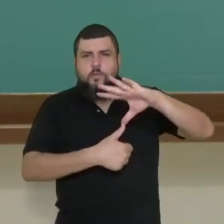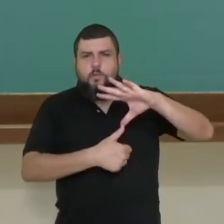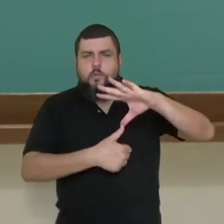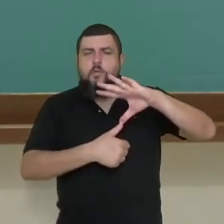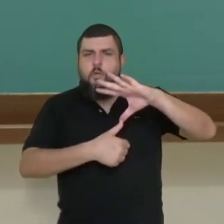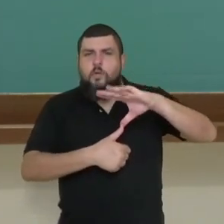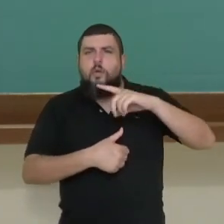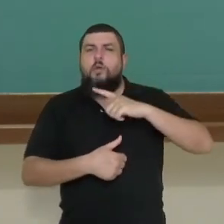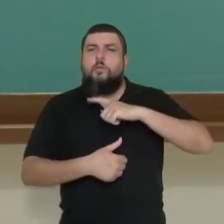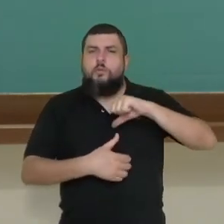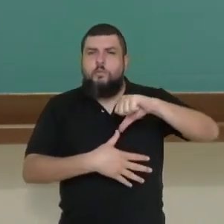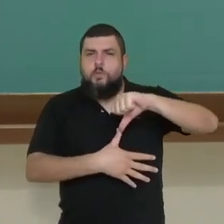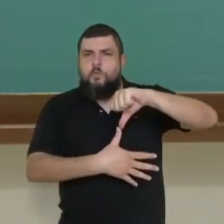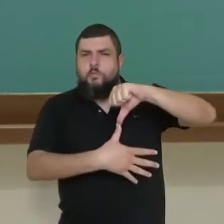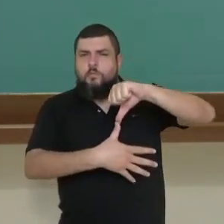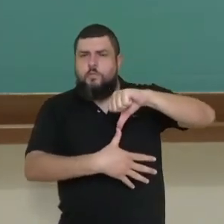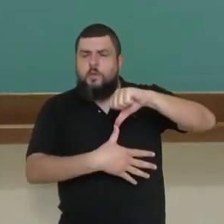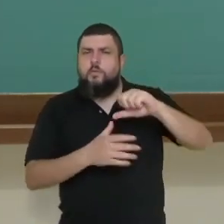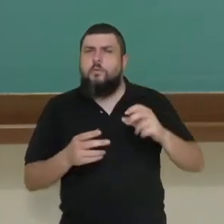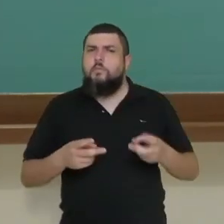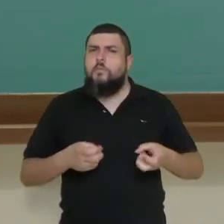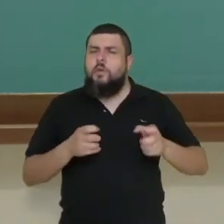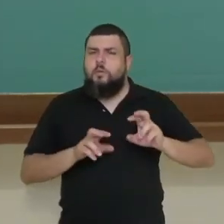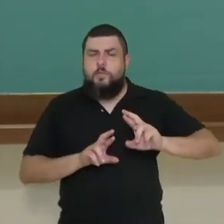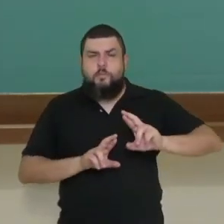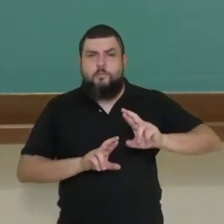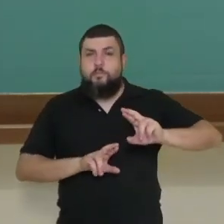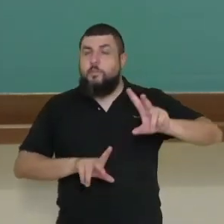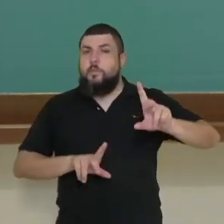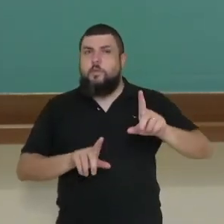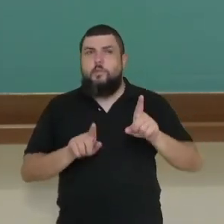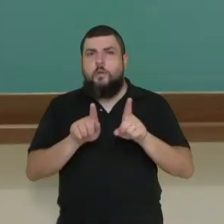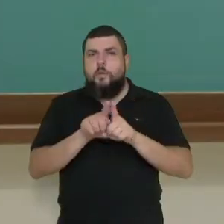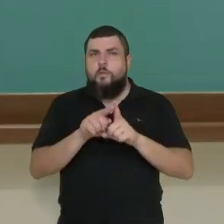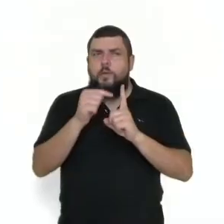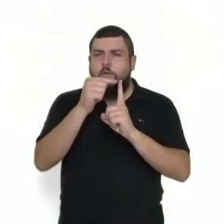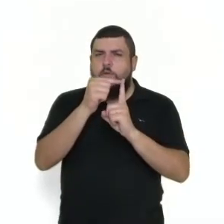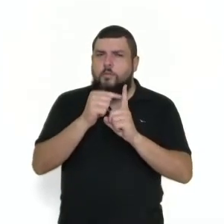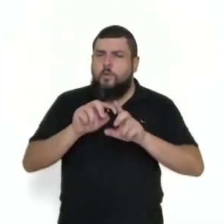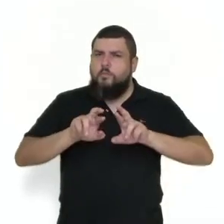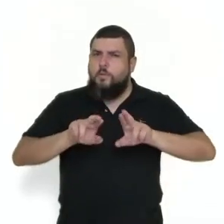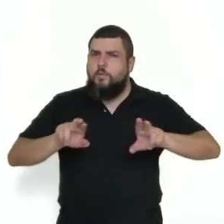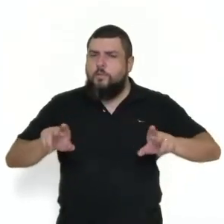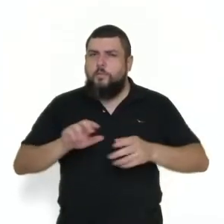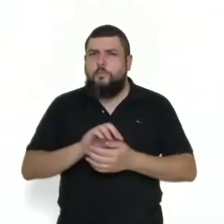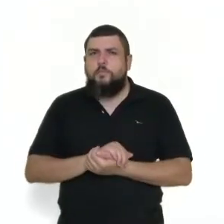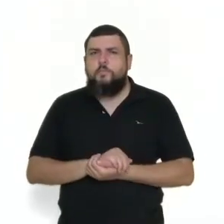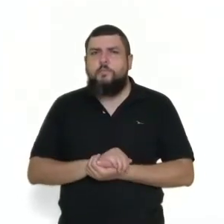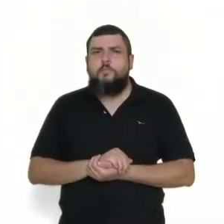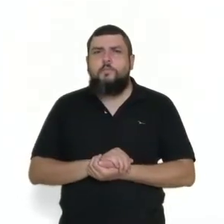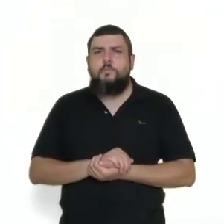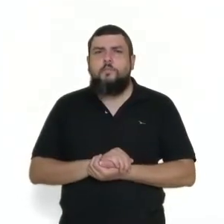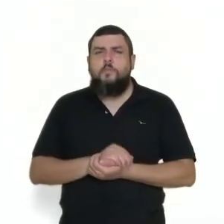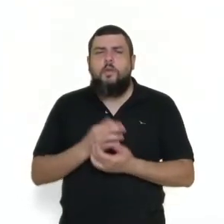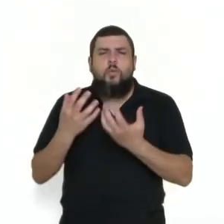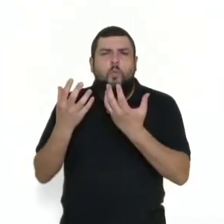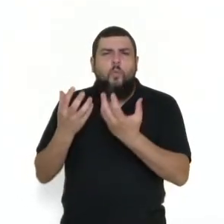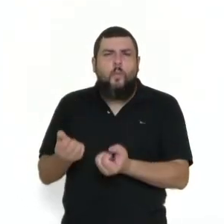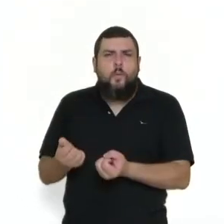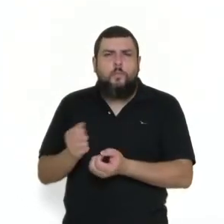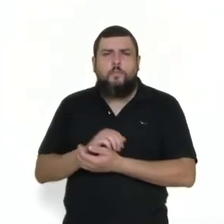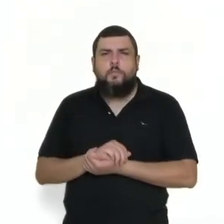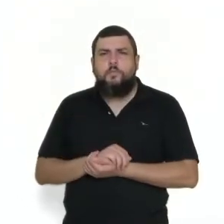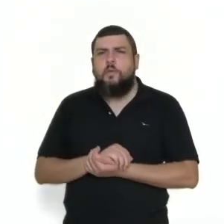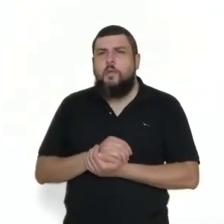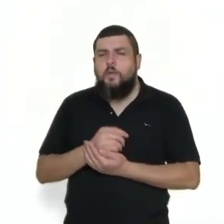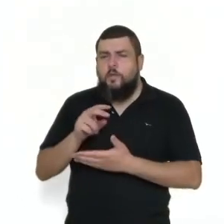então são regiões bem distintas, também classificações distintas, portanto. Desertos, gente, são regiões